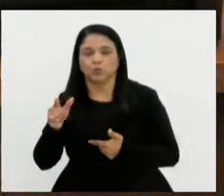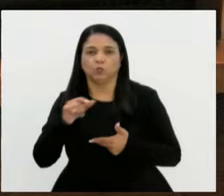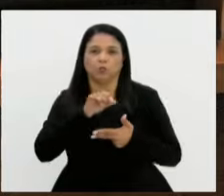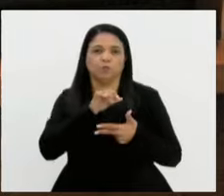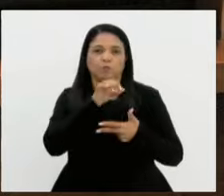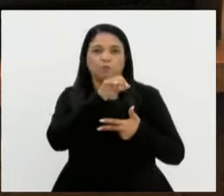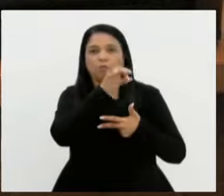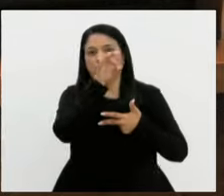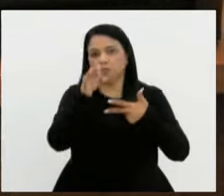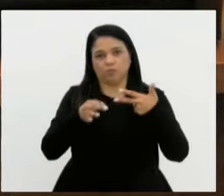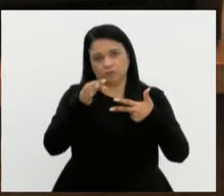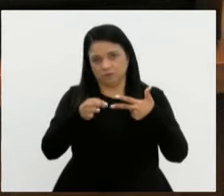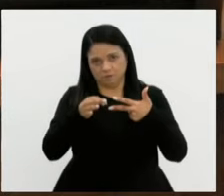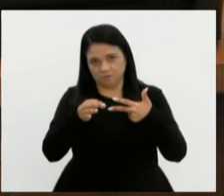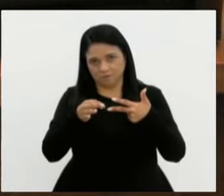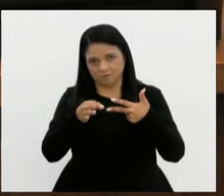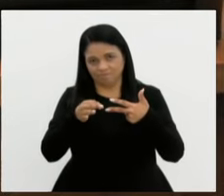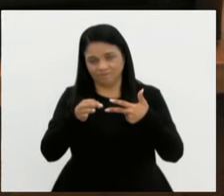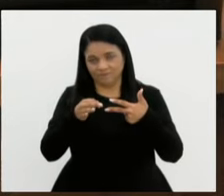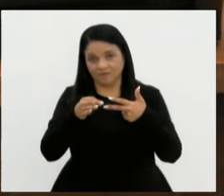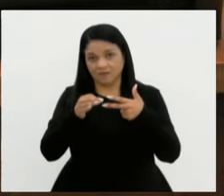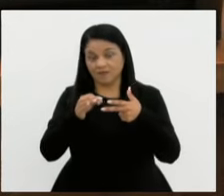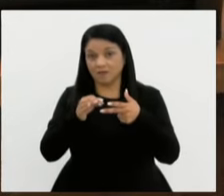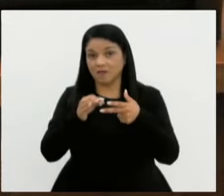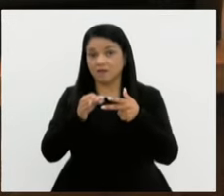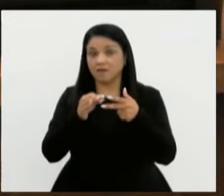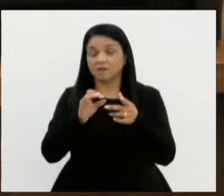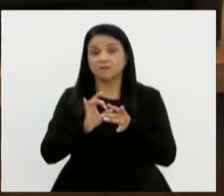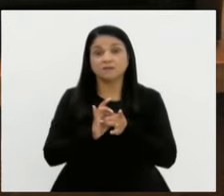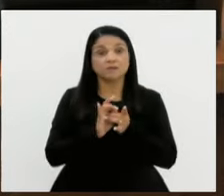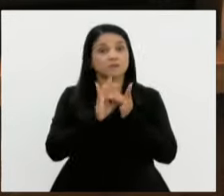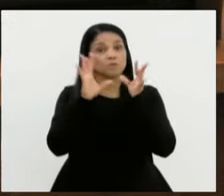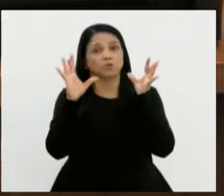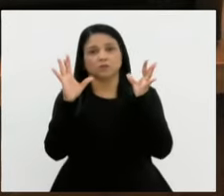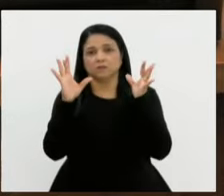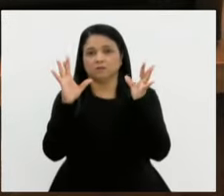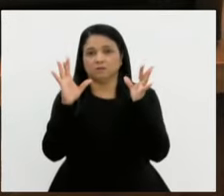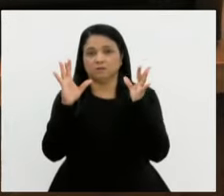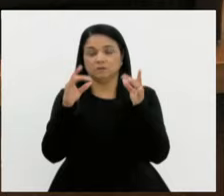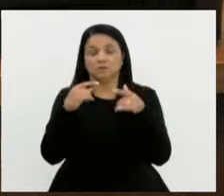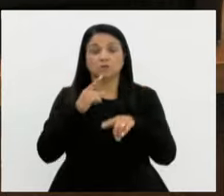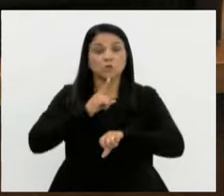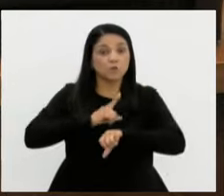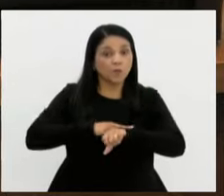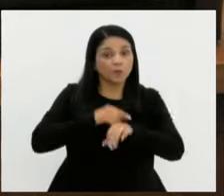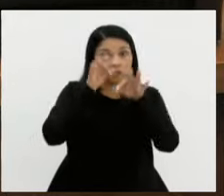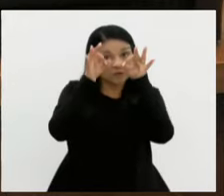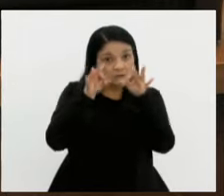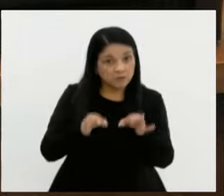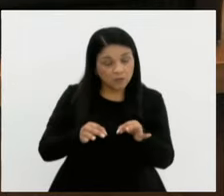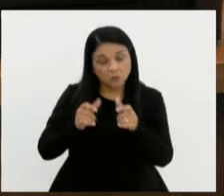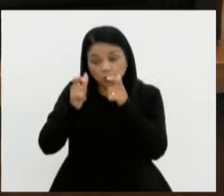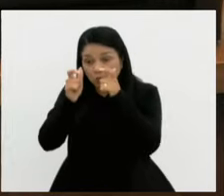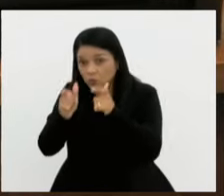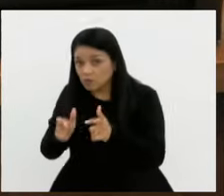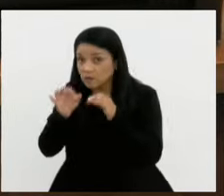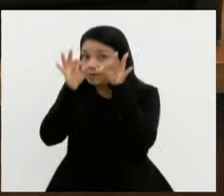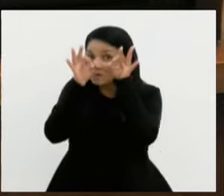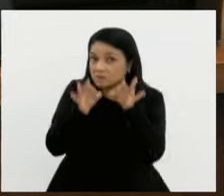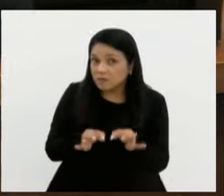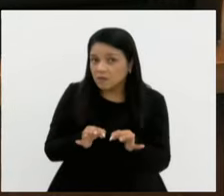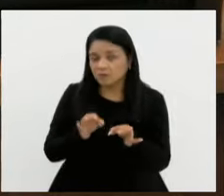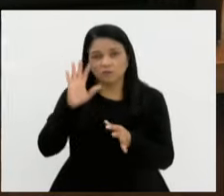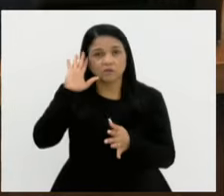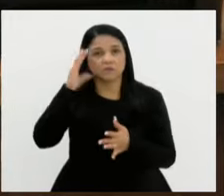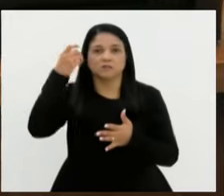a soberania da democracia. Por isso, há de se fazer as coisas certas, nas horas certas e nos lugares corretos. Uma